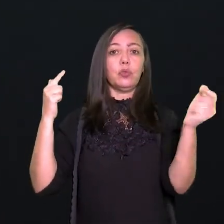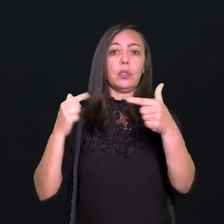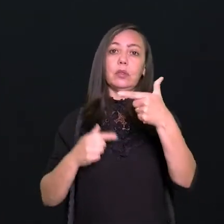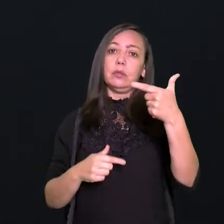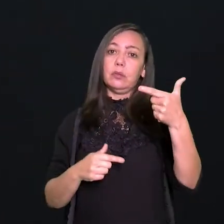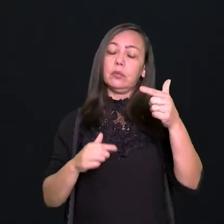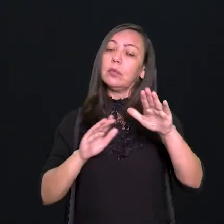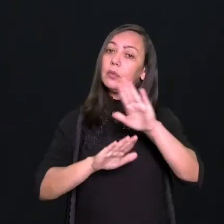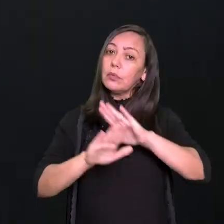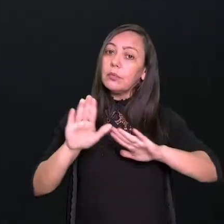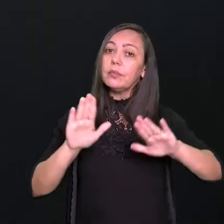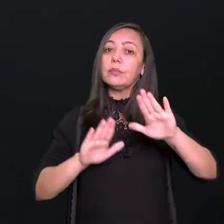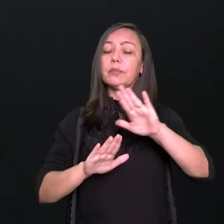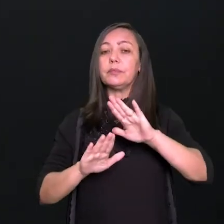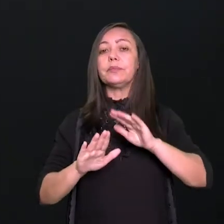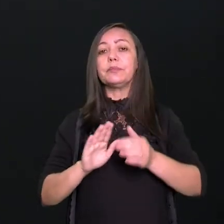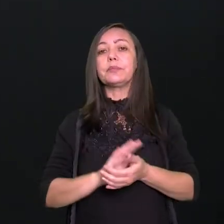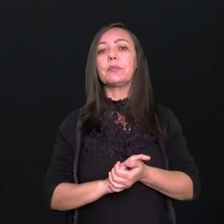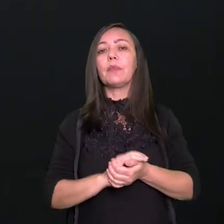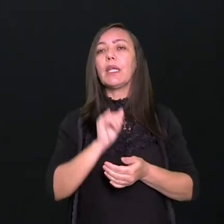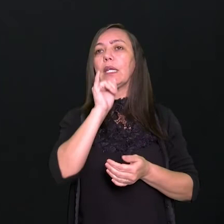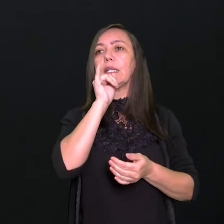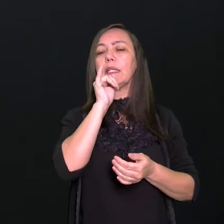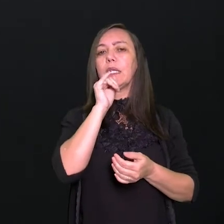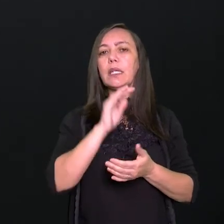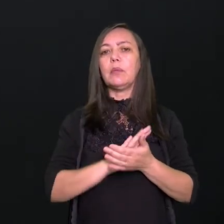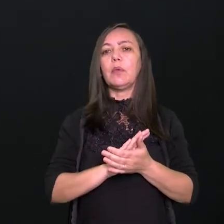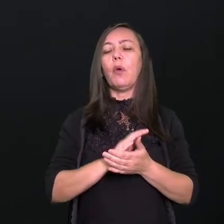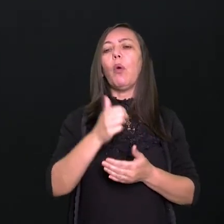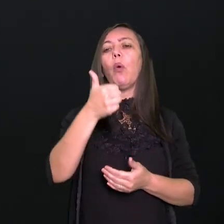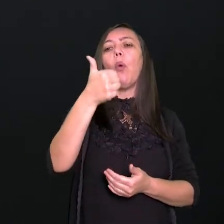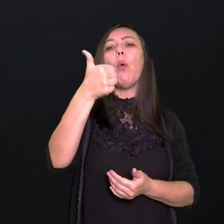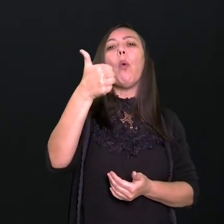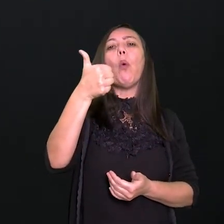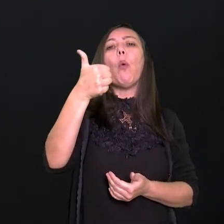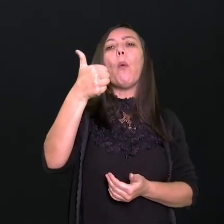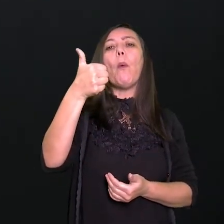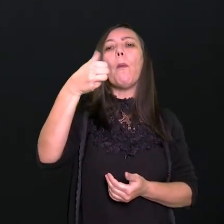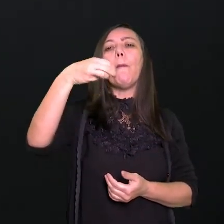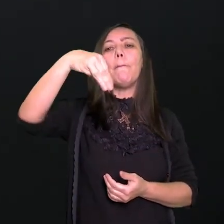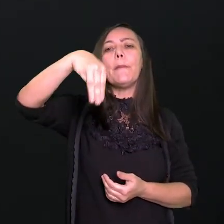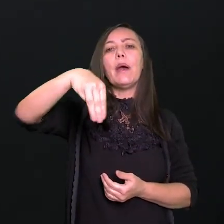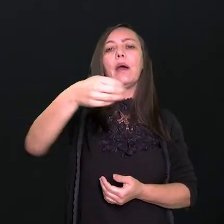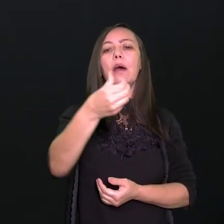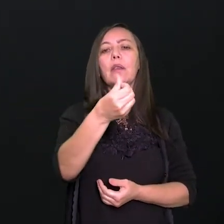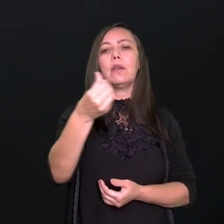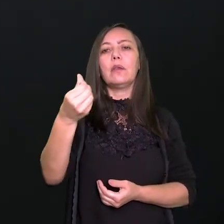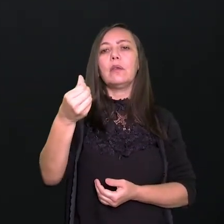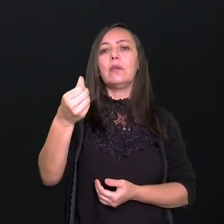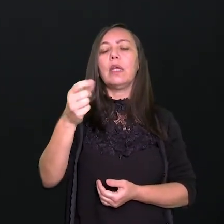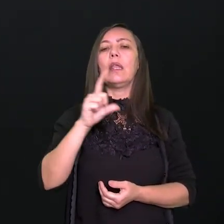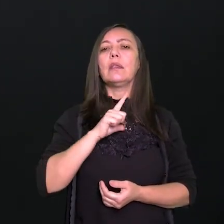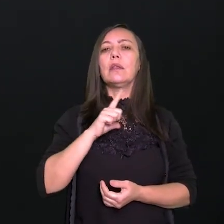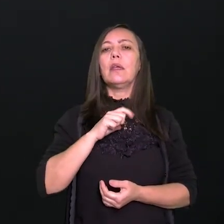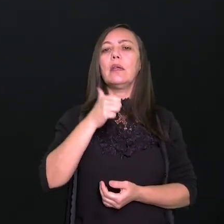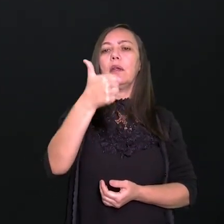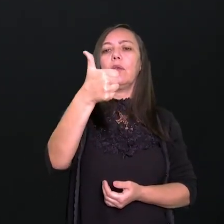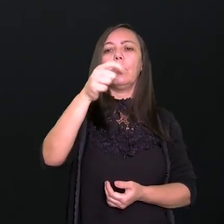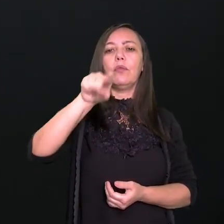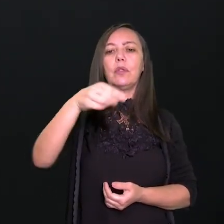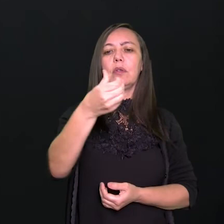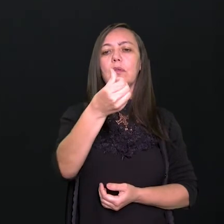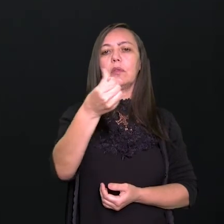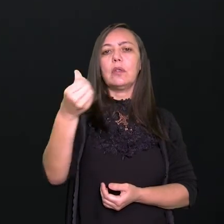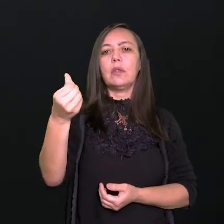muito cuidado com isso, porque, por exemplo, a minha altura é 1,66 m. Então, eu tenho